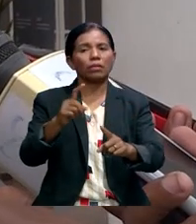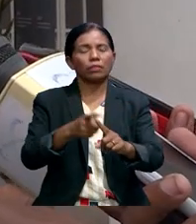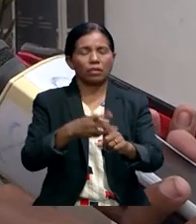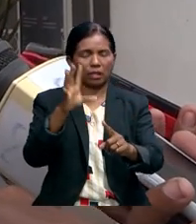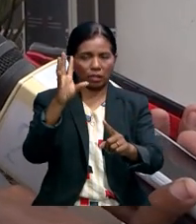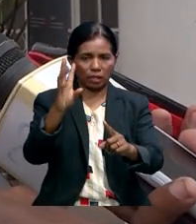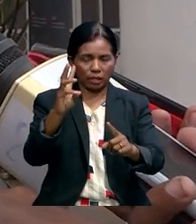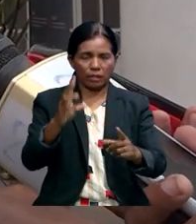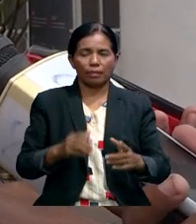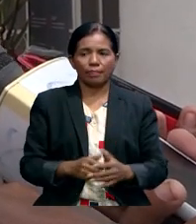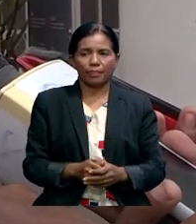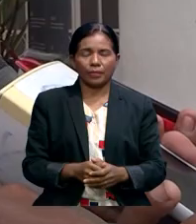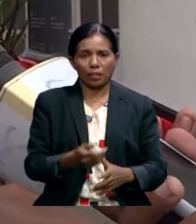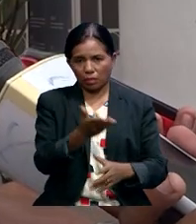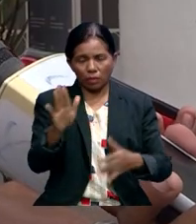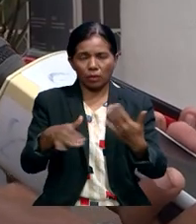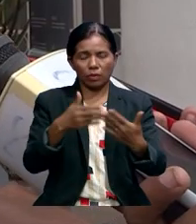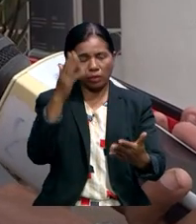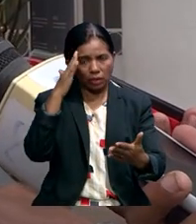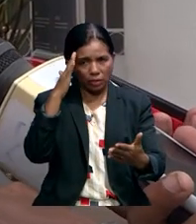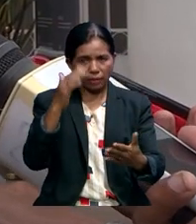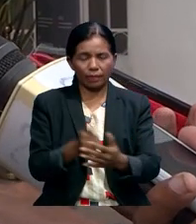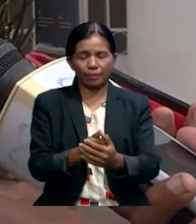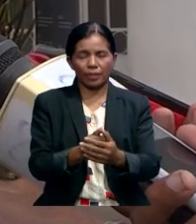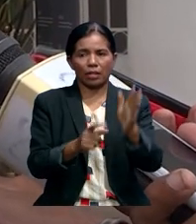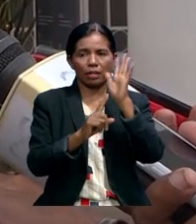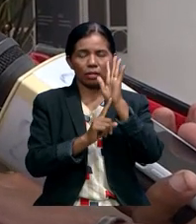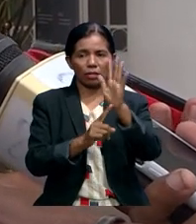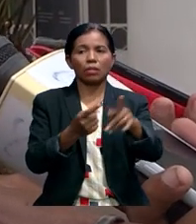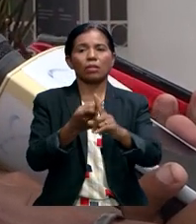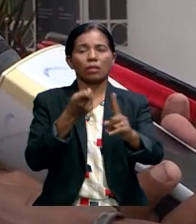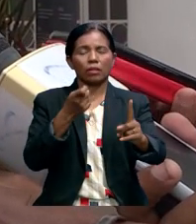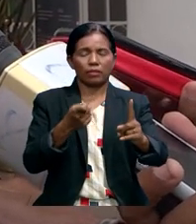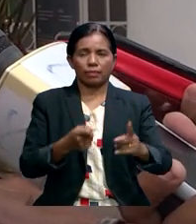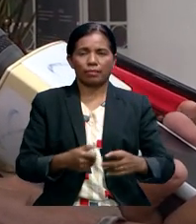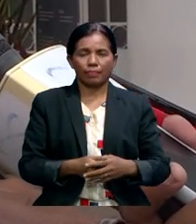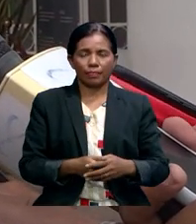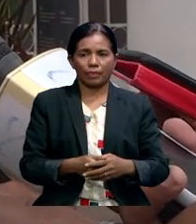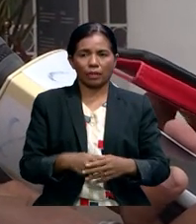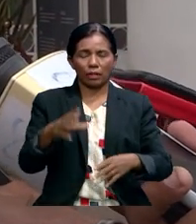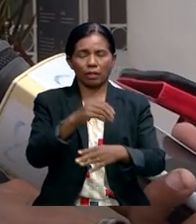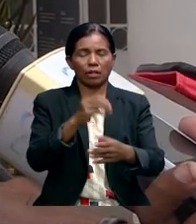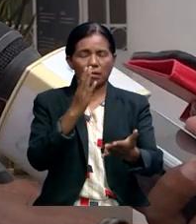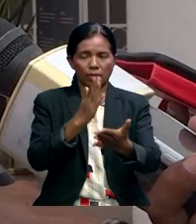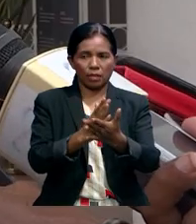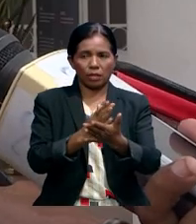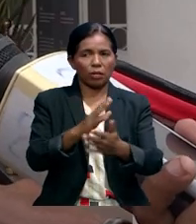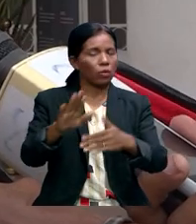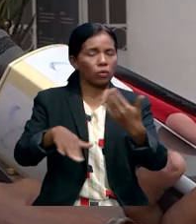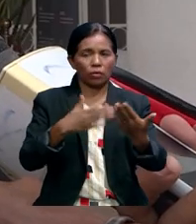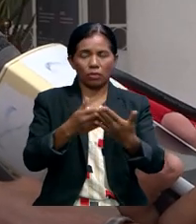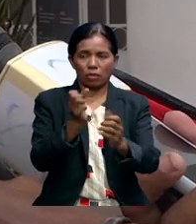muita companhia que está desde a introdução, fase de suspensão, né? Medidas de todo